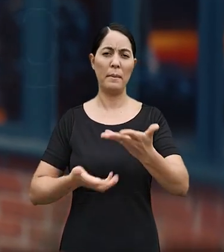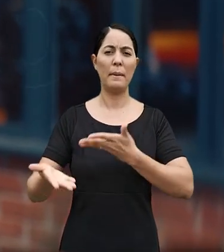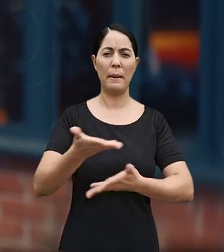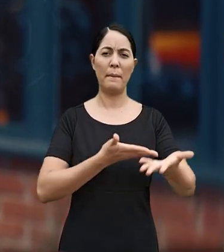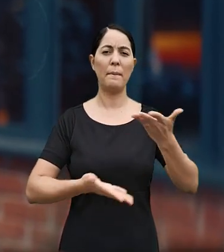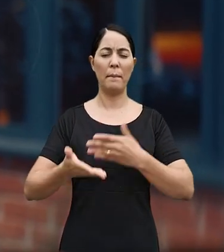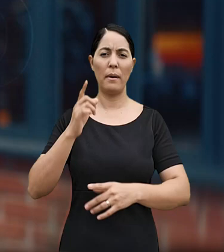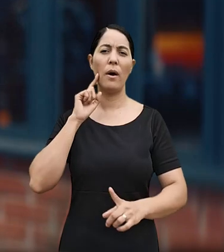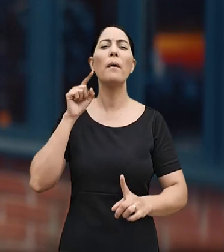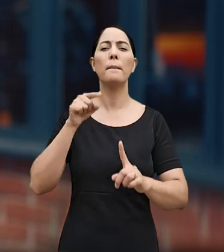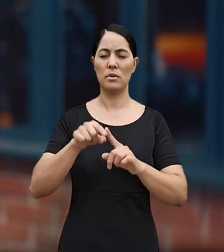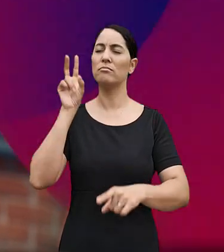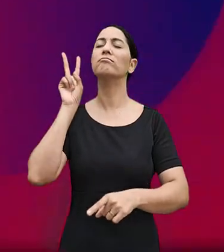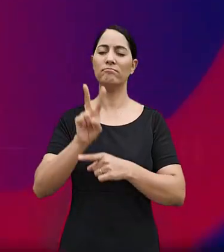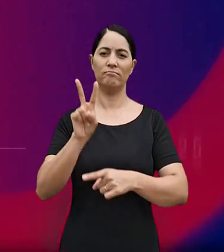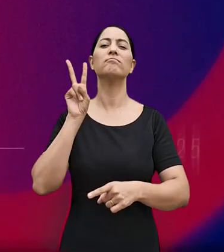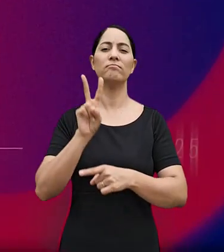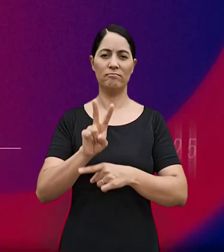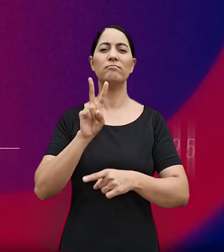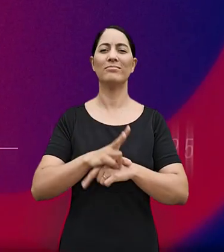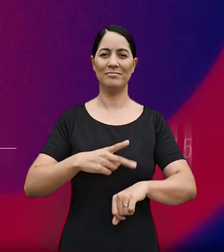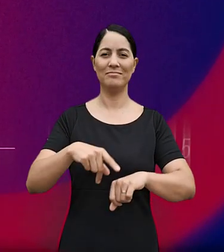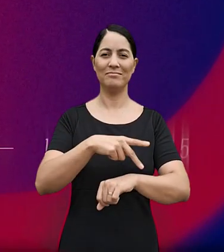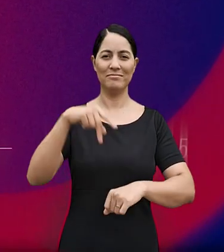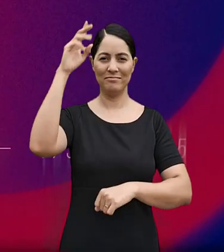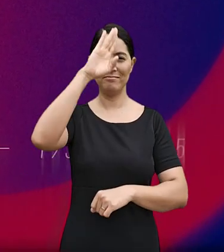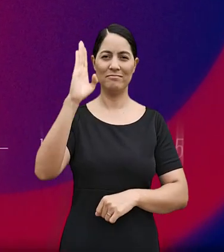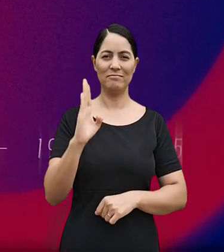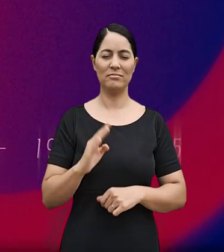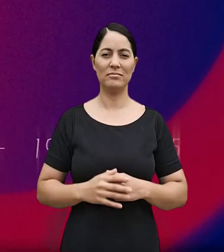em defesa da classe e do país. União.